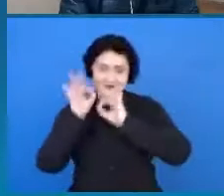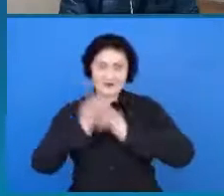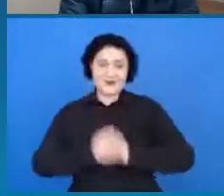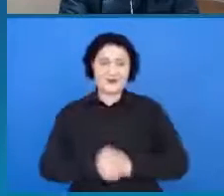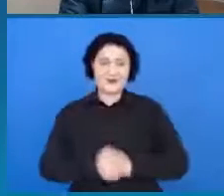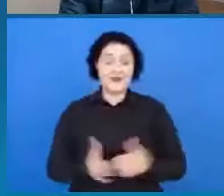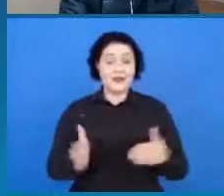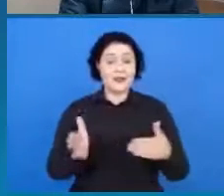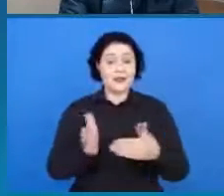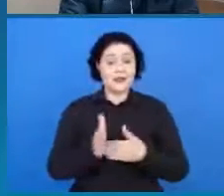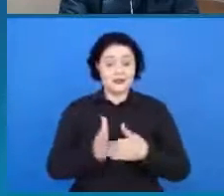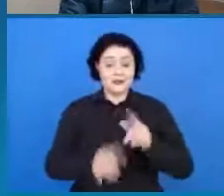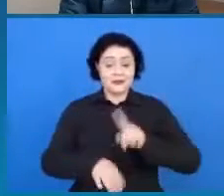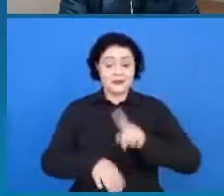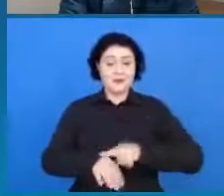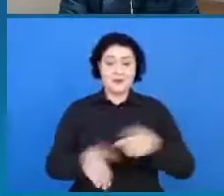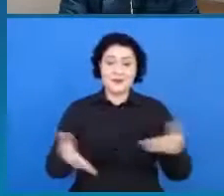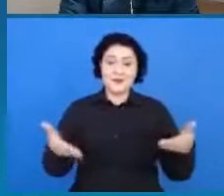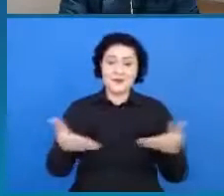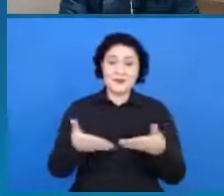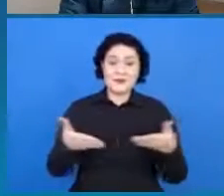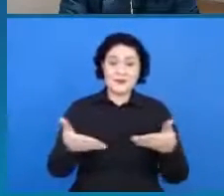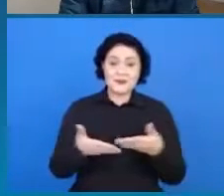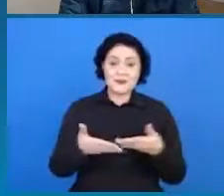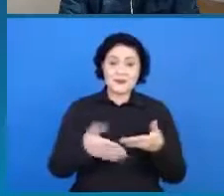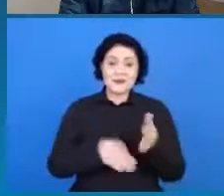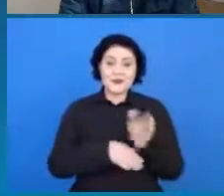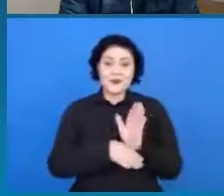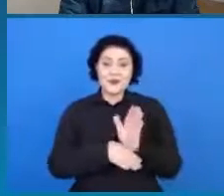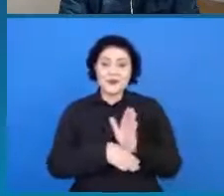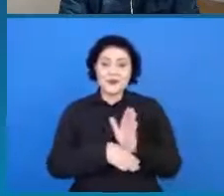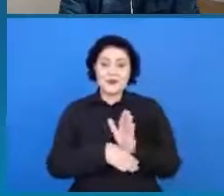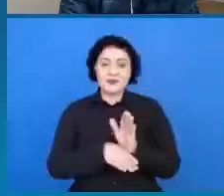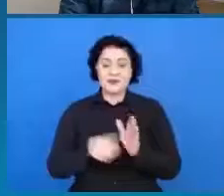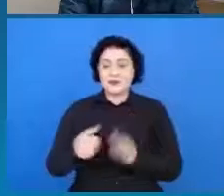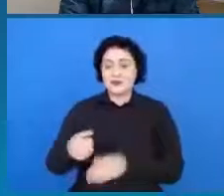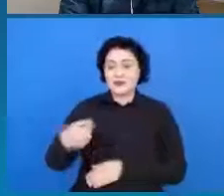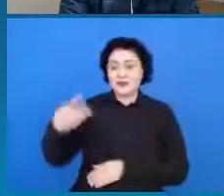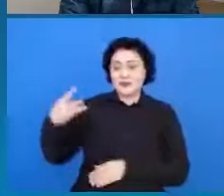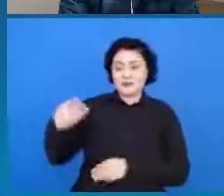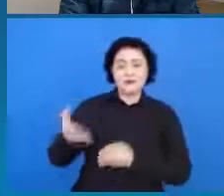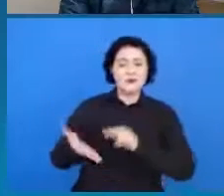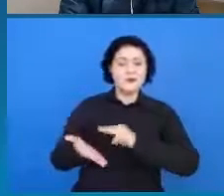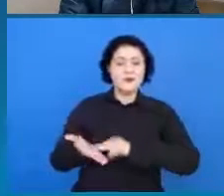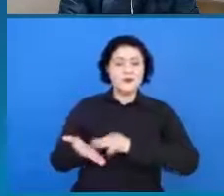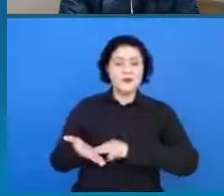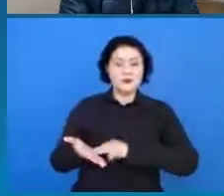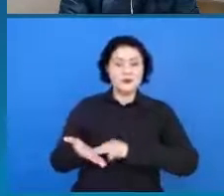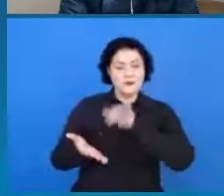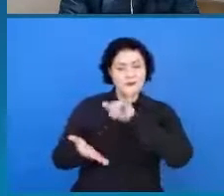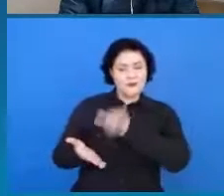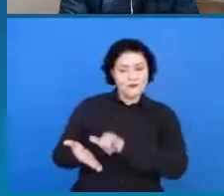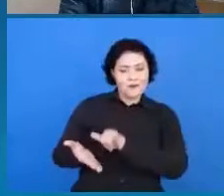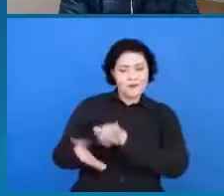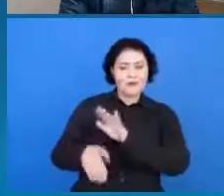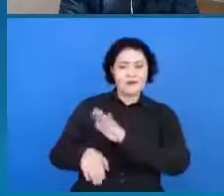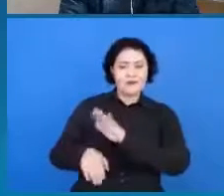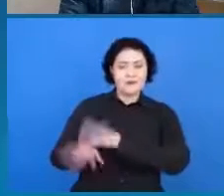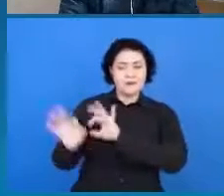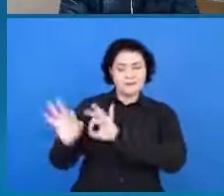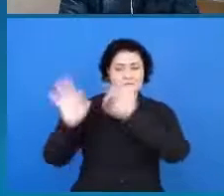e até hoje entre eles O filme 13 motivos para você ficar é o mais assistido